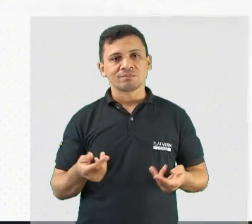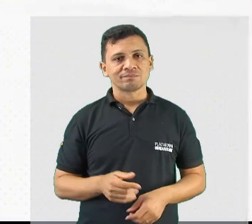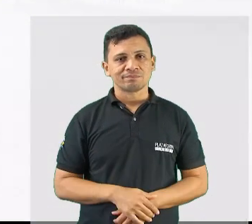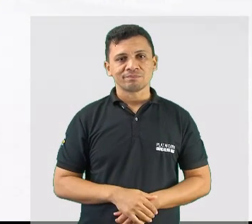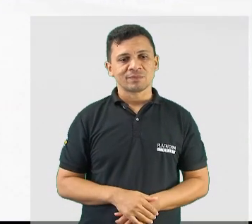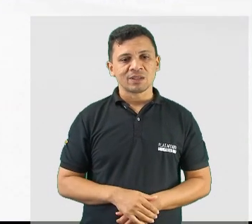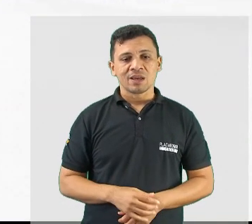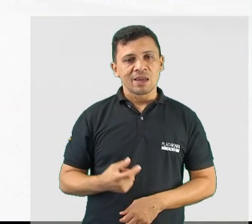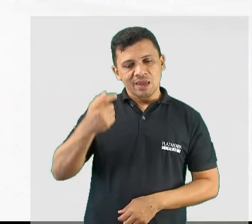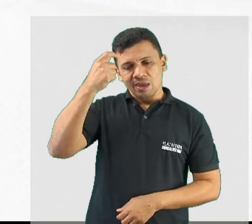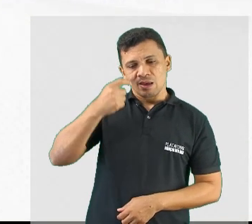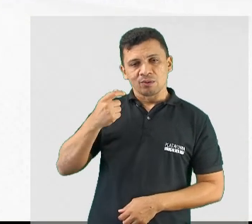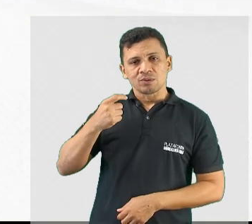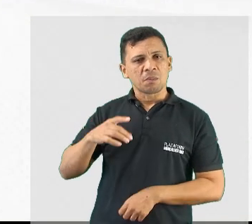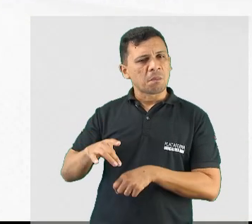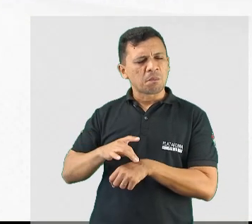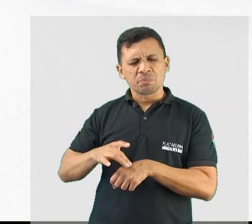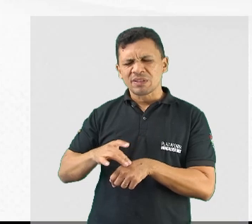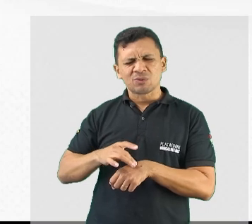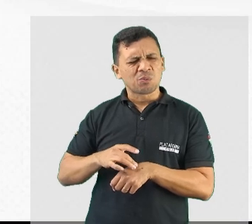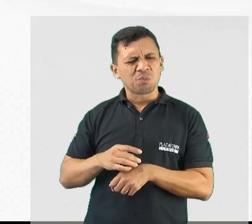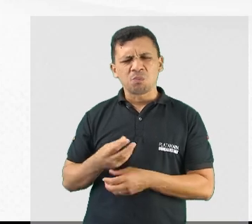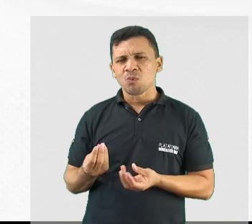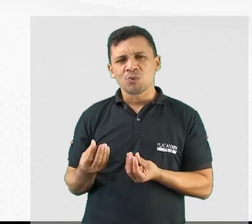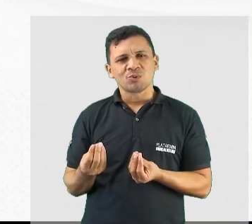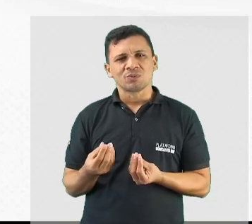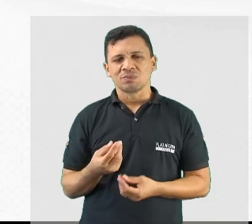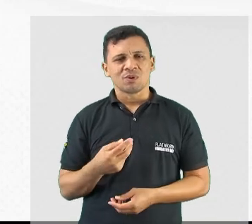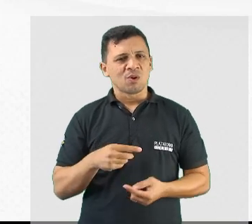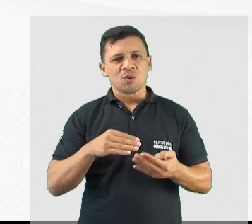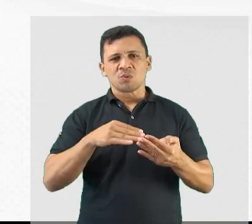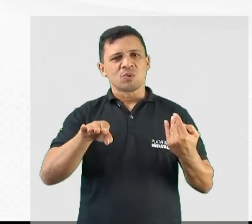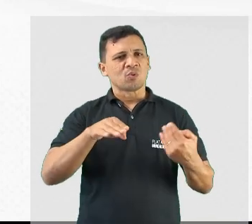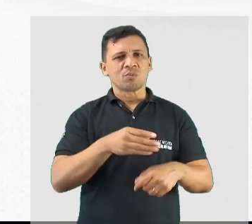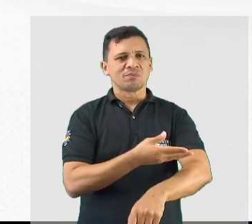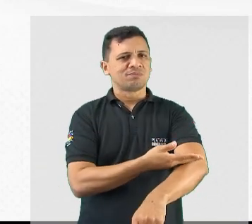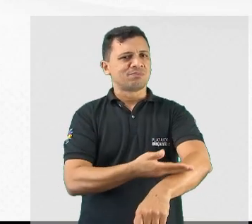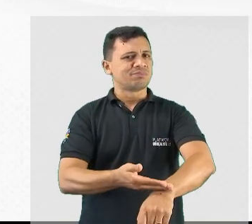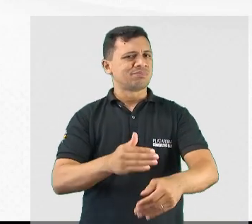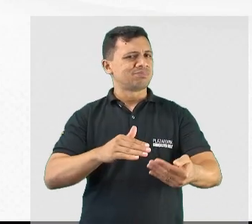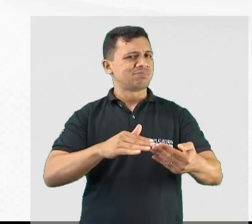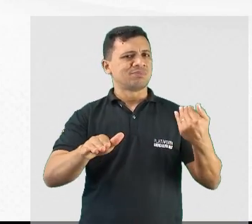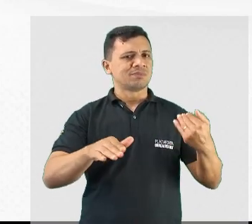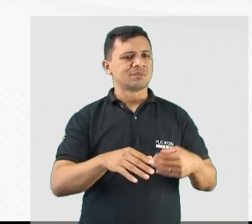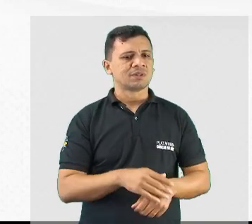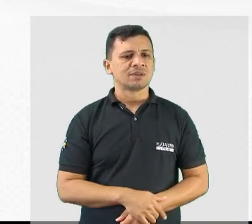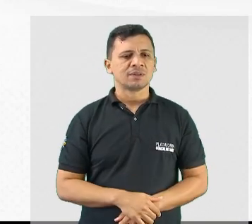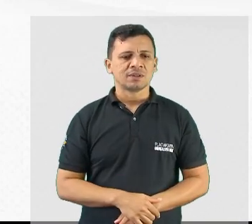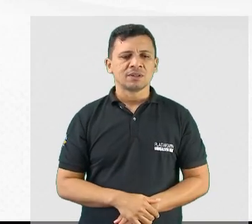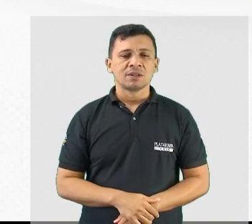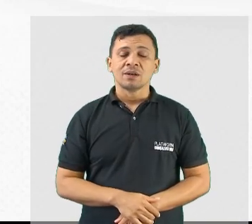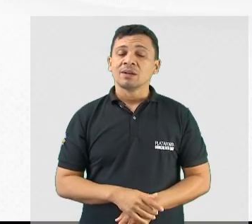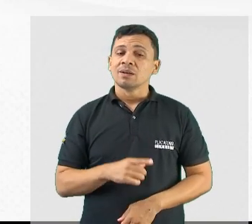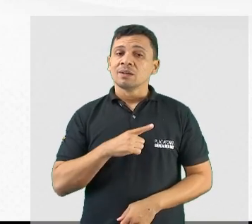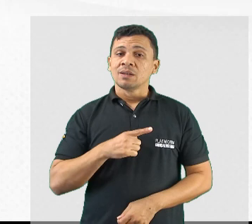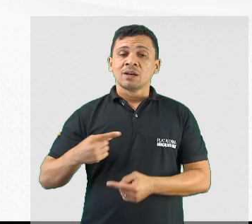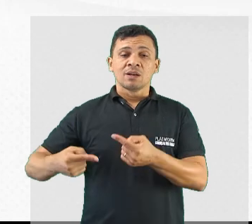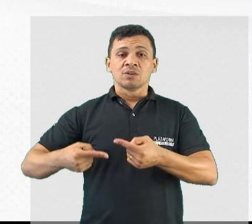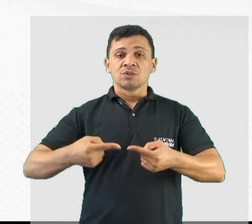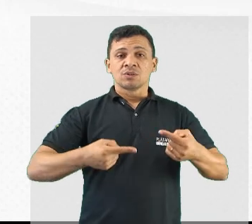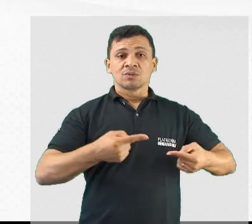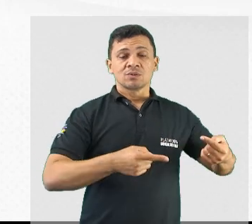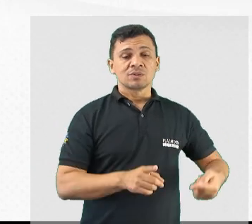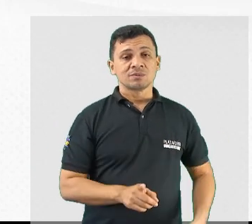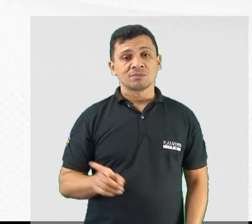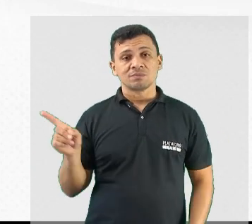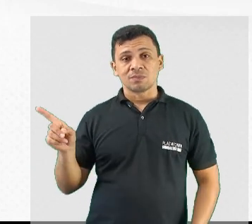para ser branco, sou branco demais para ser negro, né? O retinto. Então, essas variações, estou falando de situações a se discutir. O colorismo é um